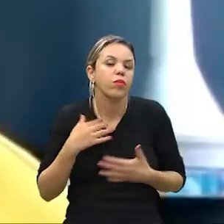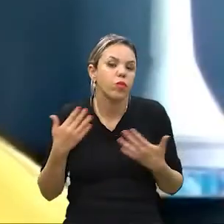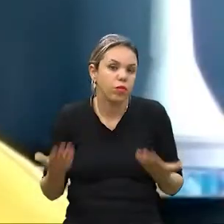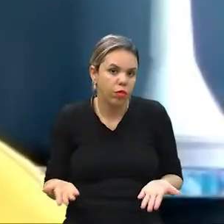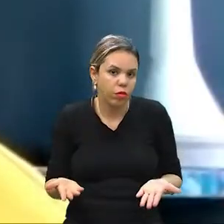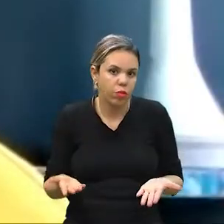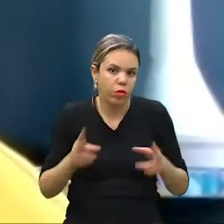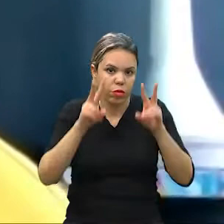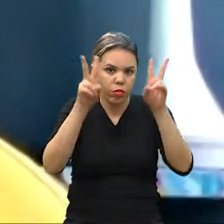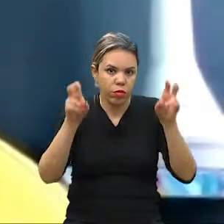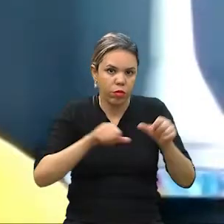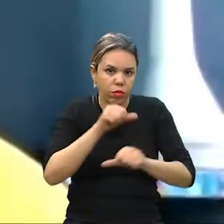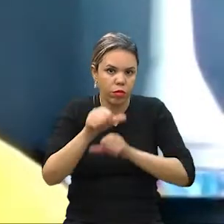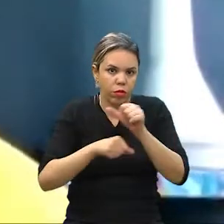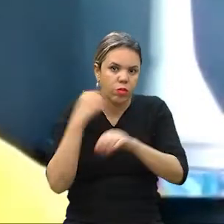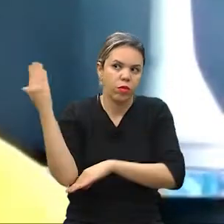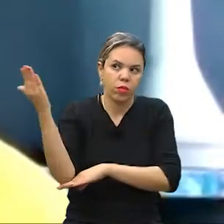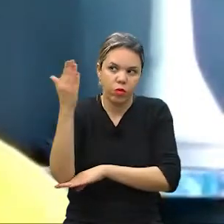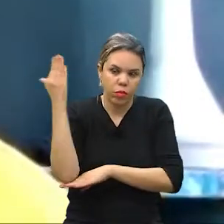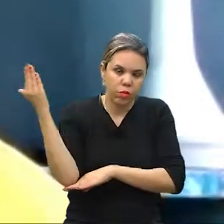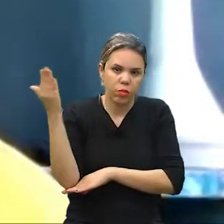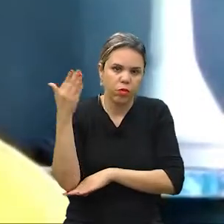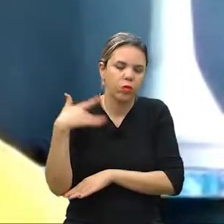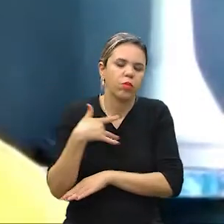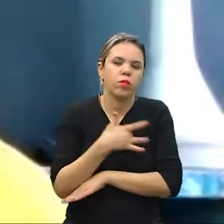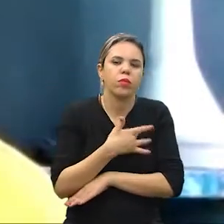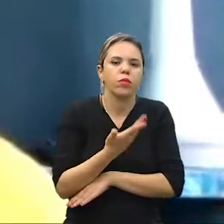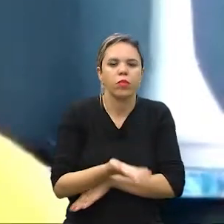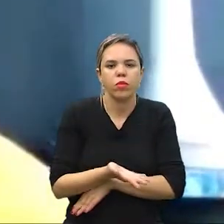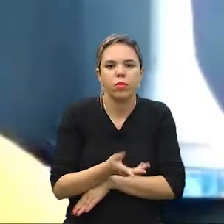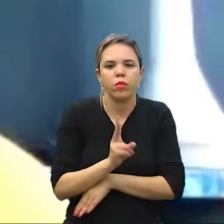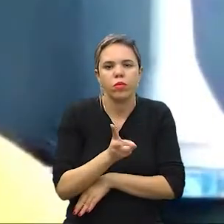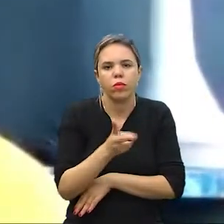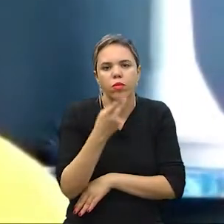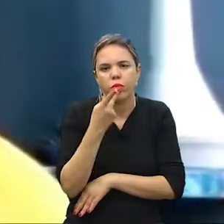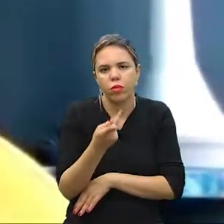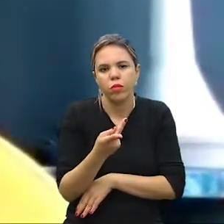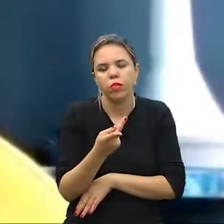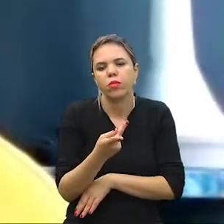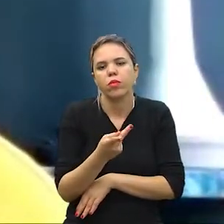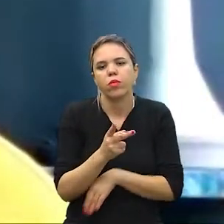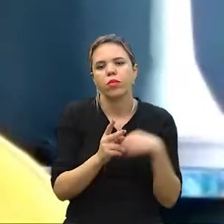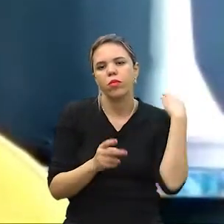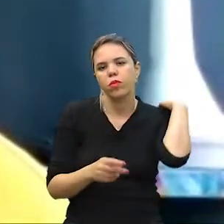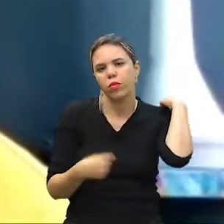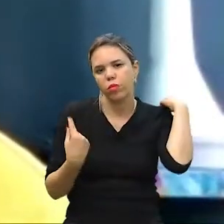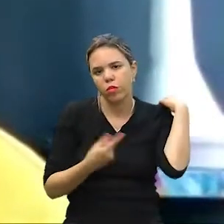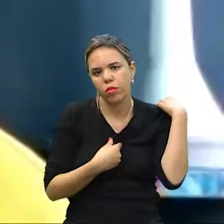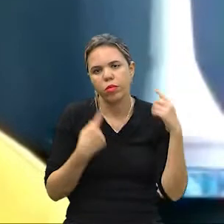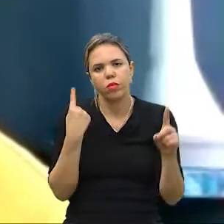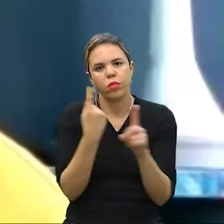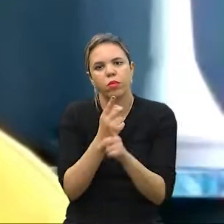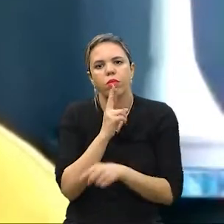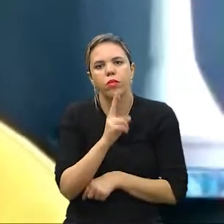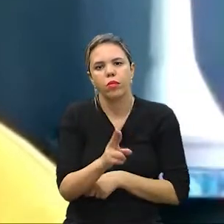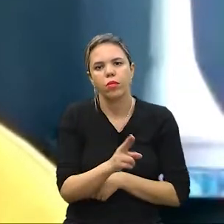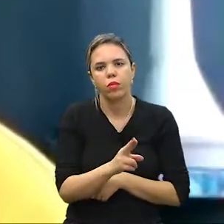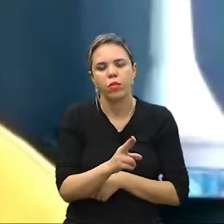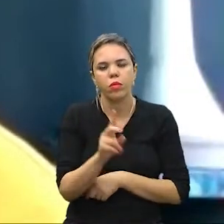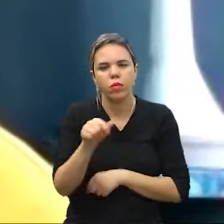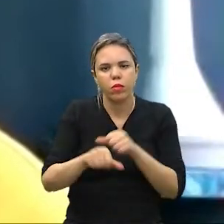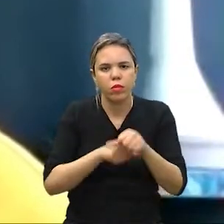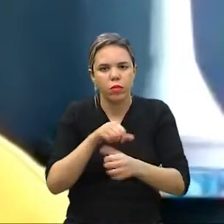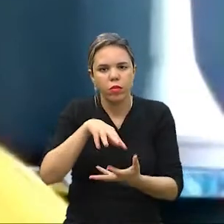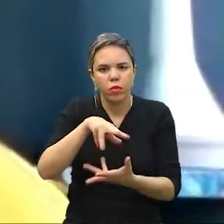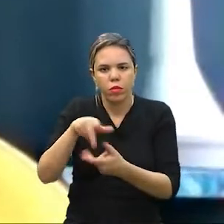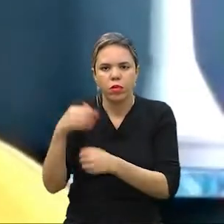Olha, o tema da mudança de clima e da saúde, né, a gente tem que acabar discutindo cada vez mais para a gente encontrar respostas, porque a mudança